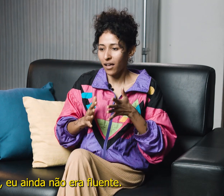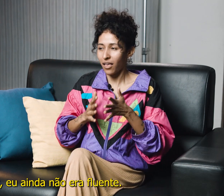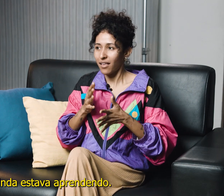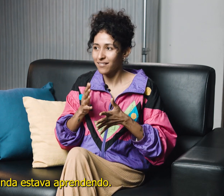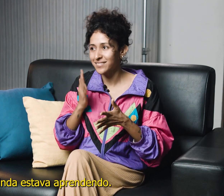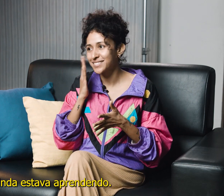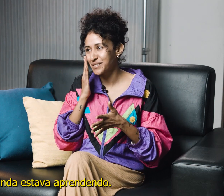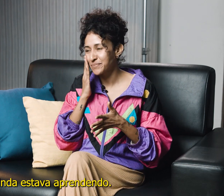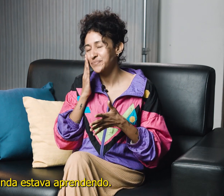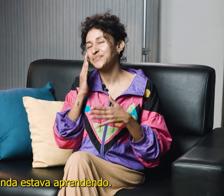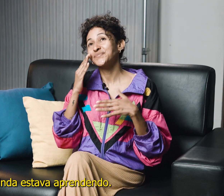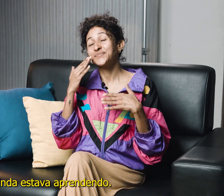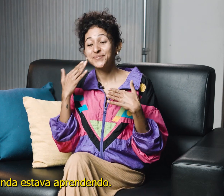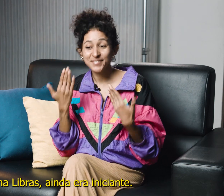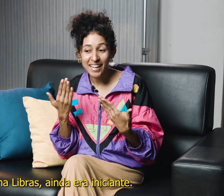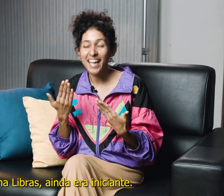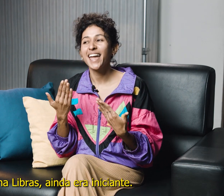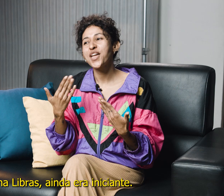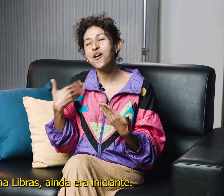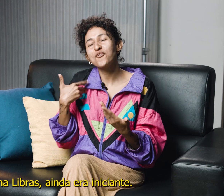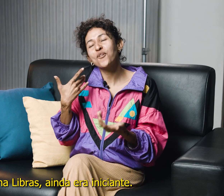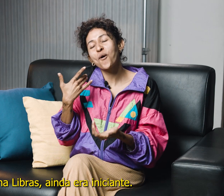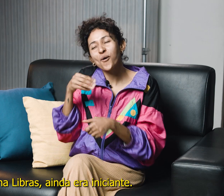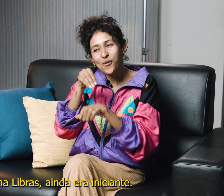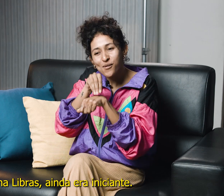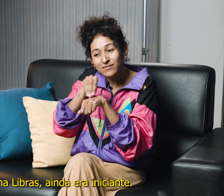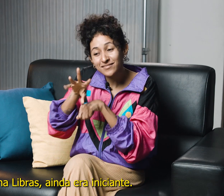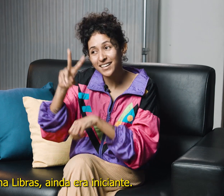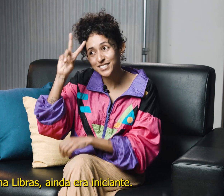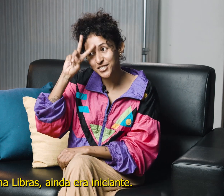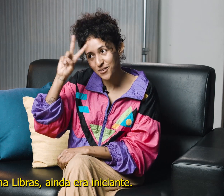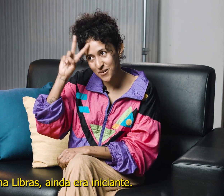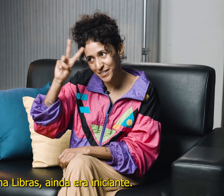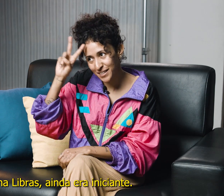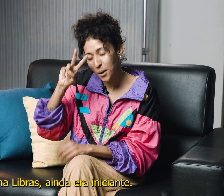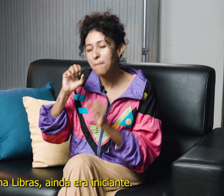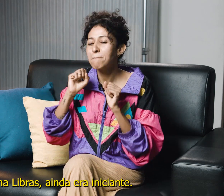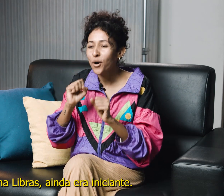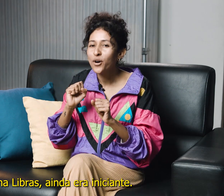era fluente, né? Ainda estava aprendendo, a minha Libras ainda era iniciante.